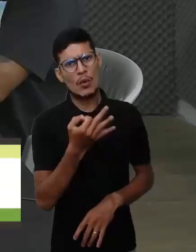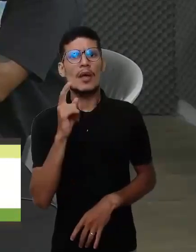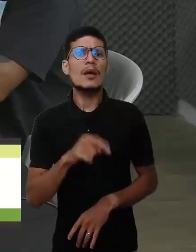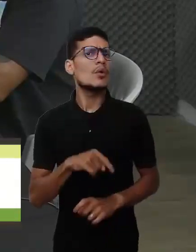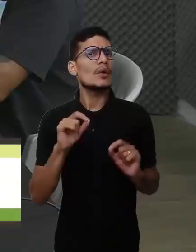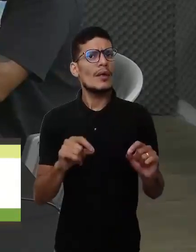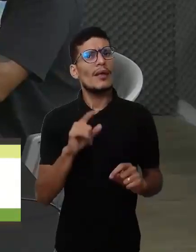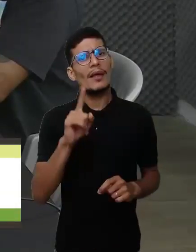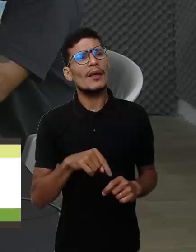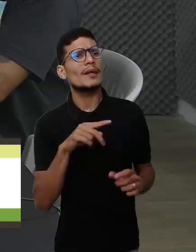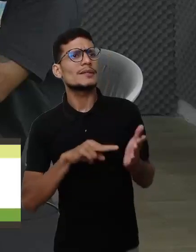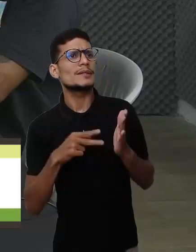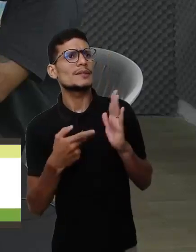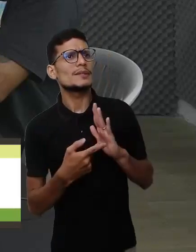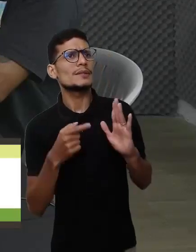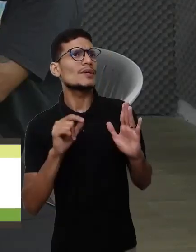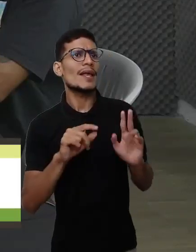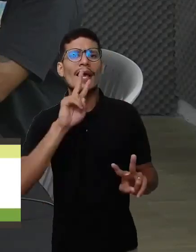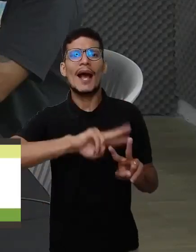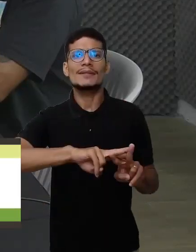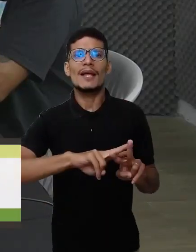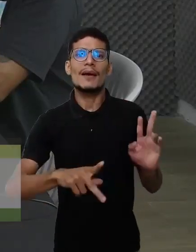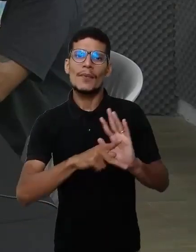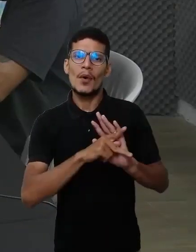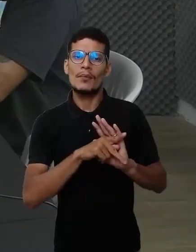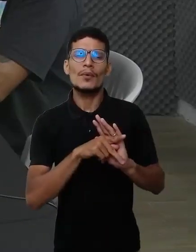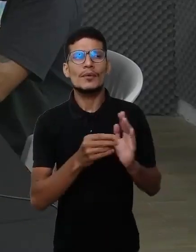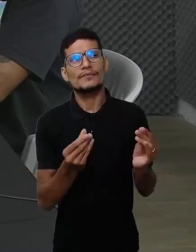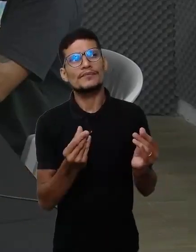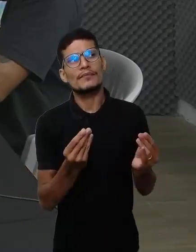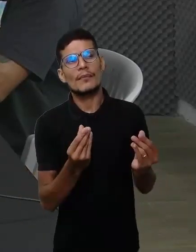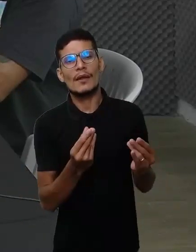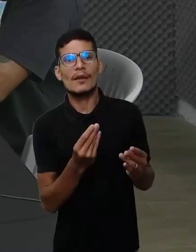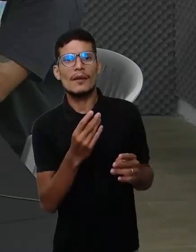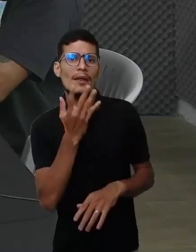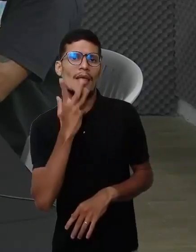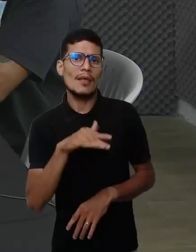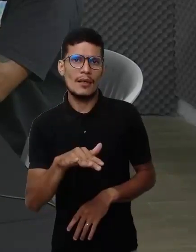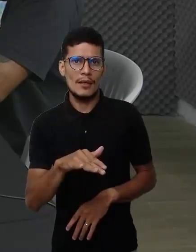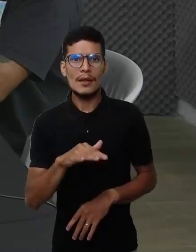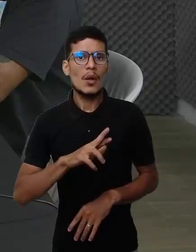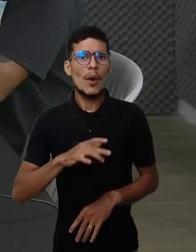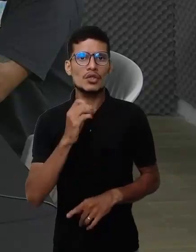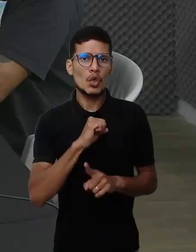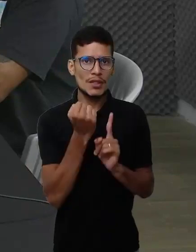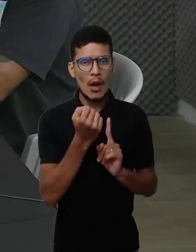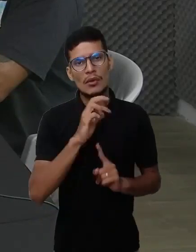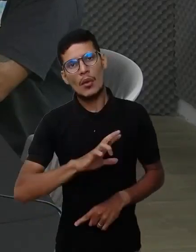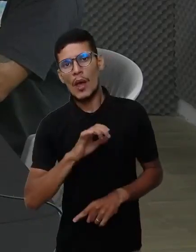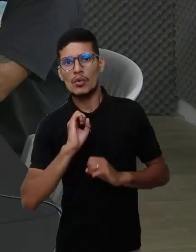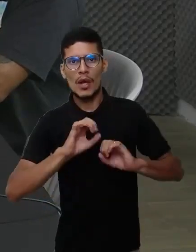hoje, é um sinônimo de cadeia para gente menor de idade. Não é um lugar nem sócio, nem educativo. A gente tá aqui para mudar isso, né? Então, para